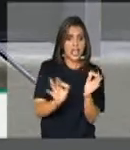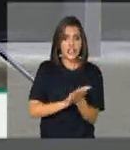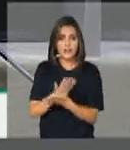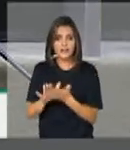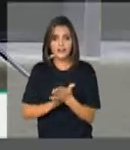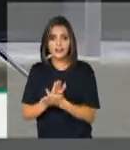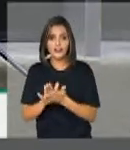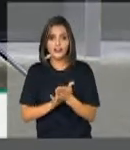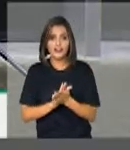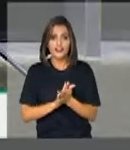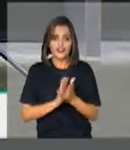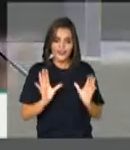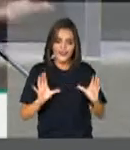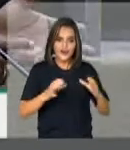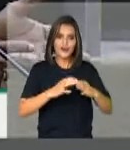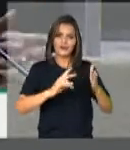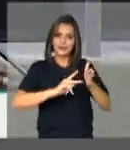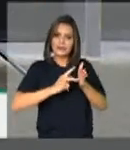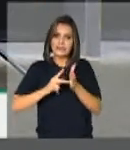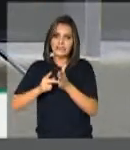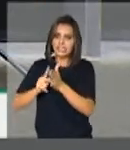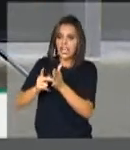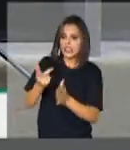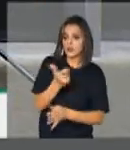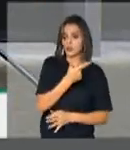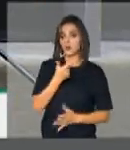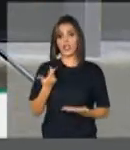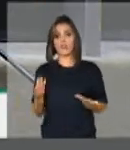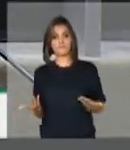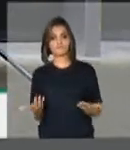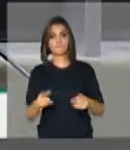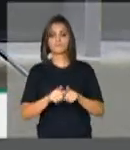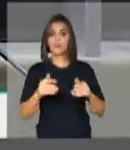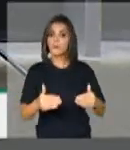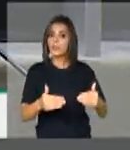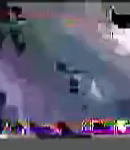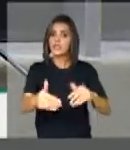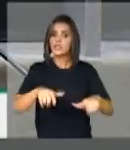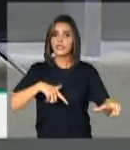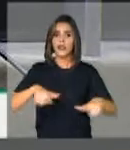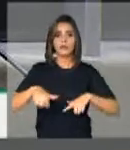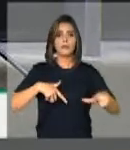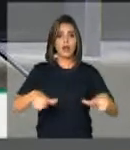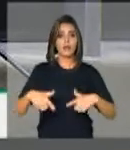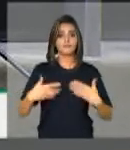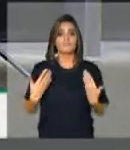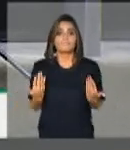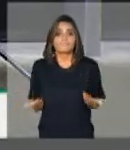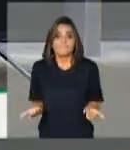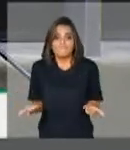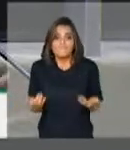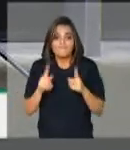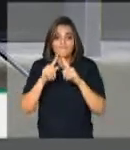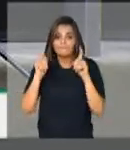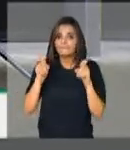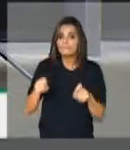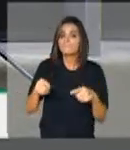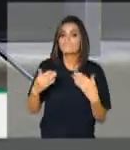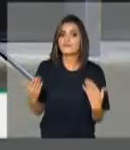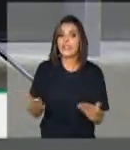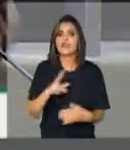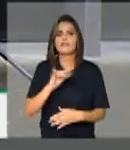do movimento sindical, sem fiscalização do Ministério do Trabalho, o que se tornará uma